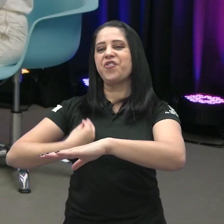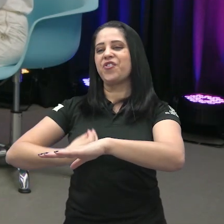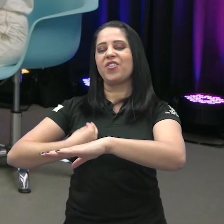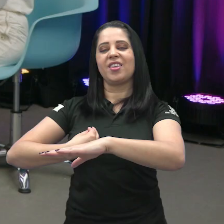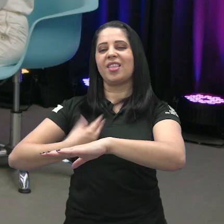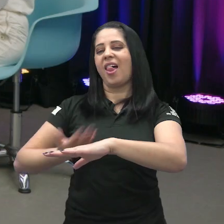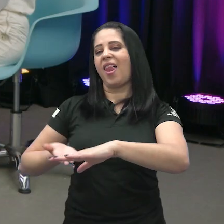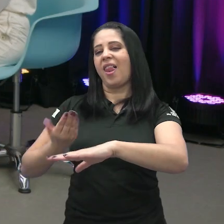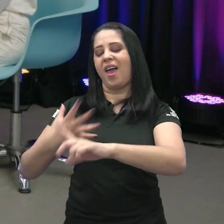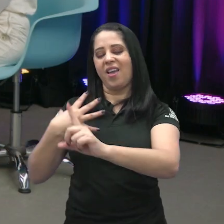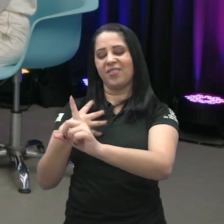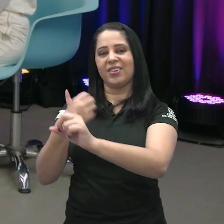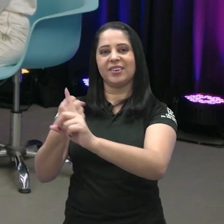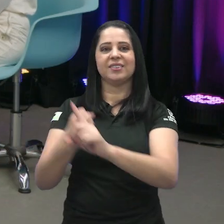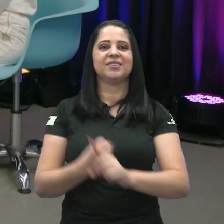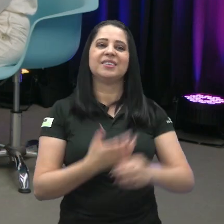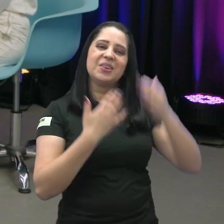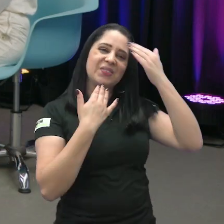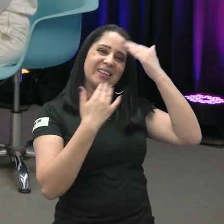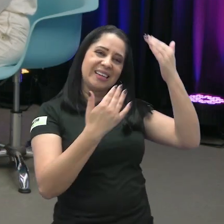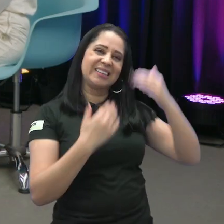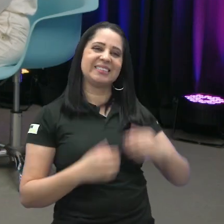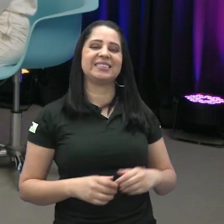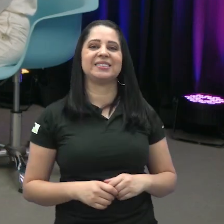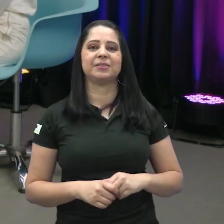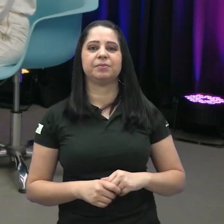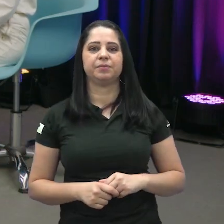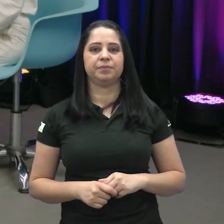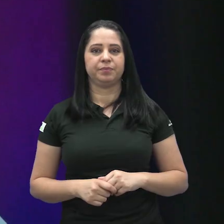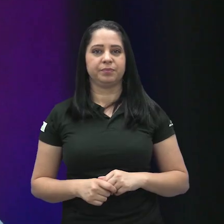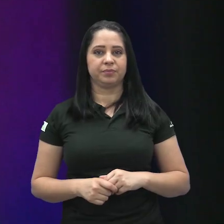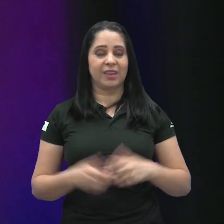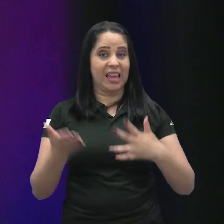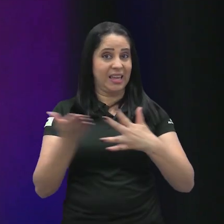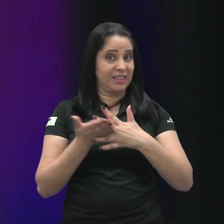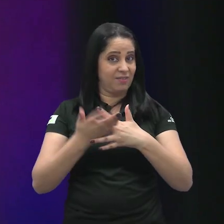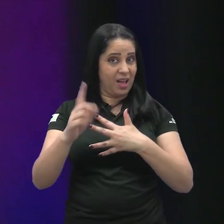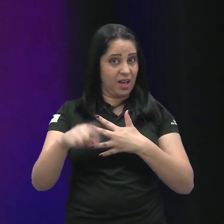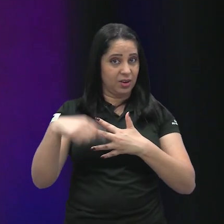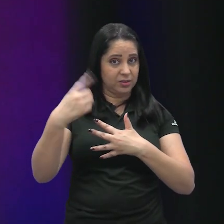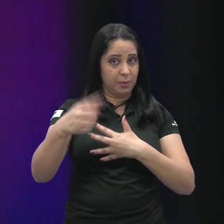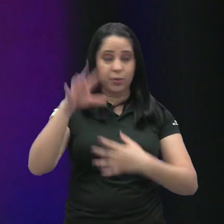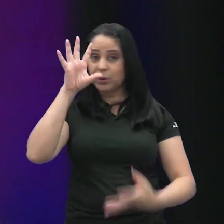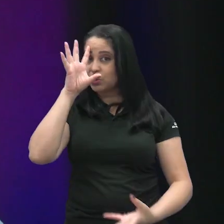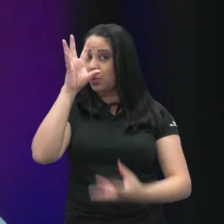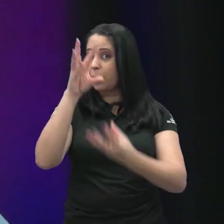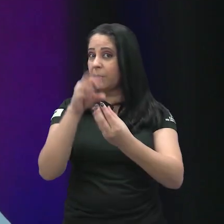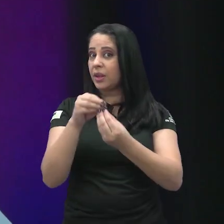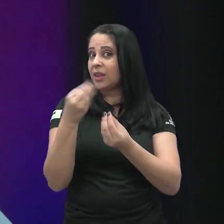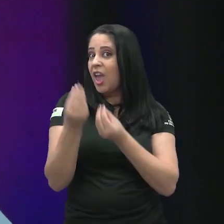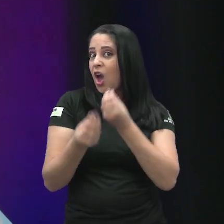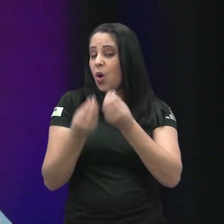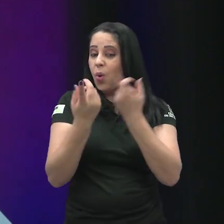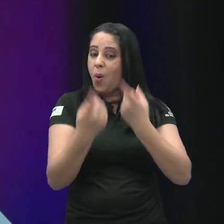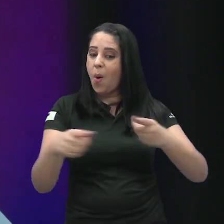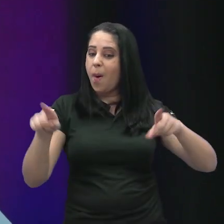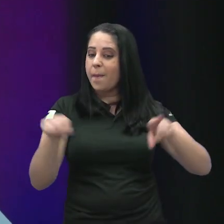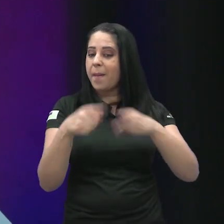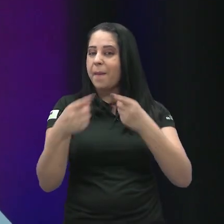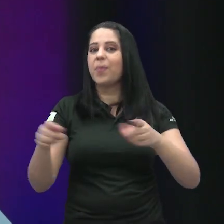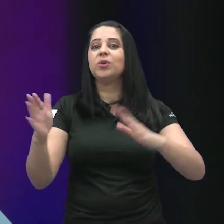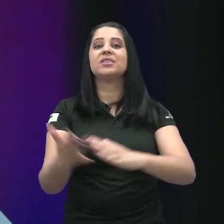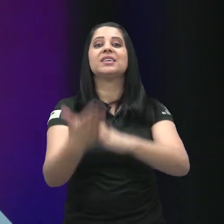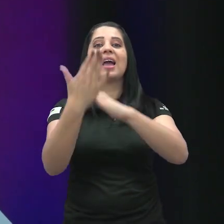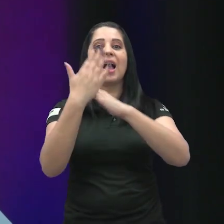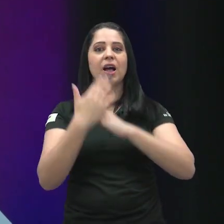aí inspiradora. Assim Obrigada. Espero. Eu que agradeço. No próximo bloco, vamos entender como a música pode